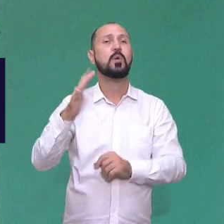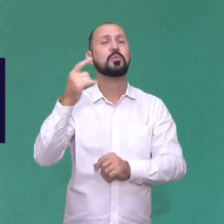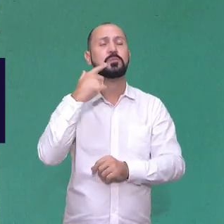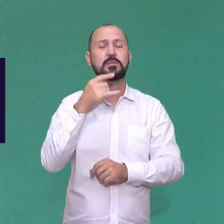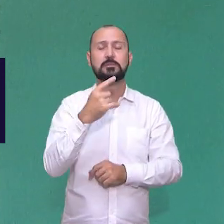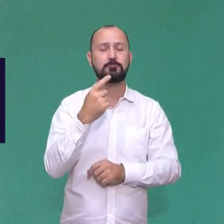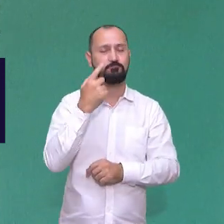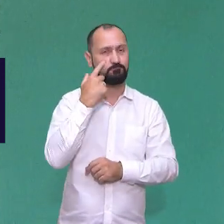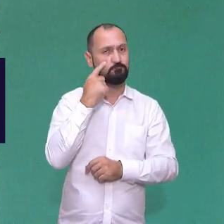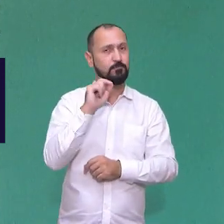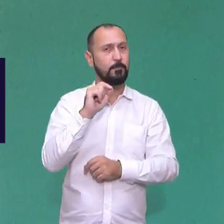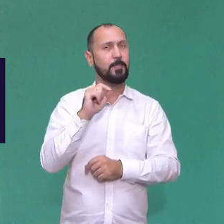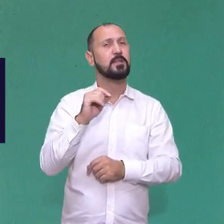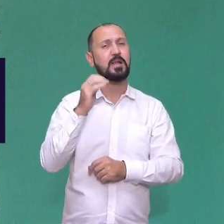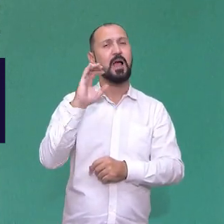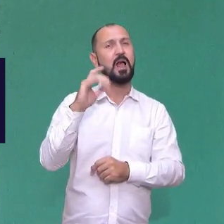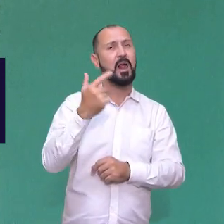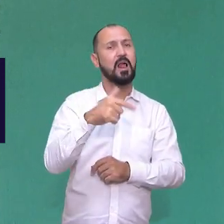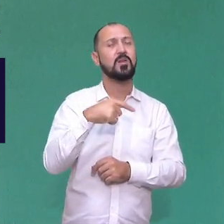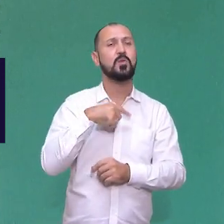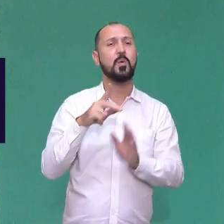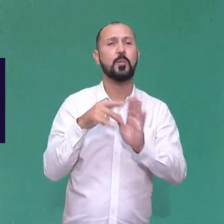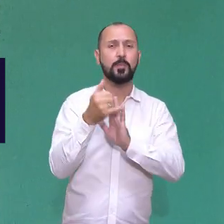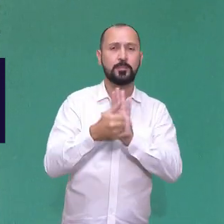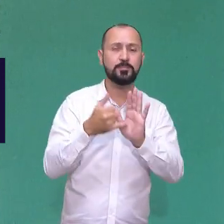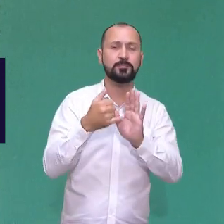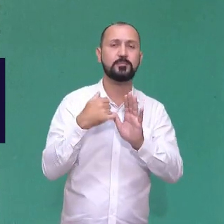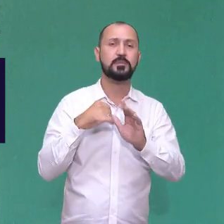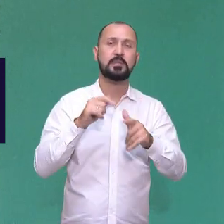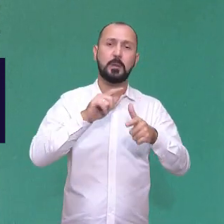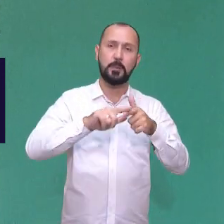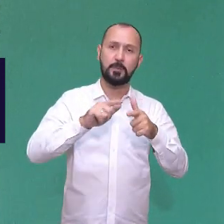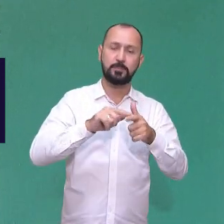existir, na minha opinião. Agora, o que está acontecendo, e